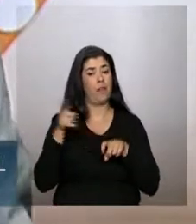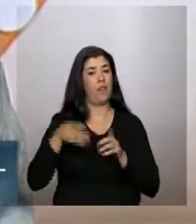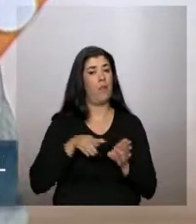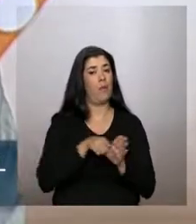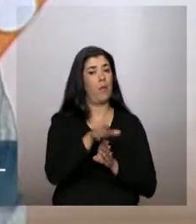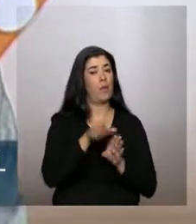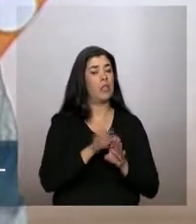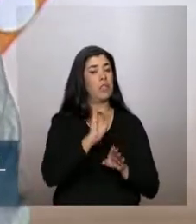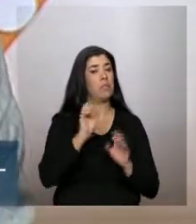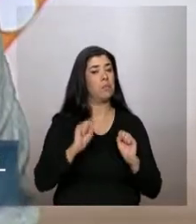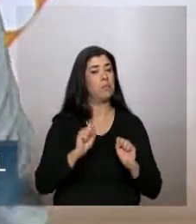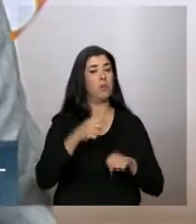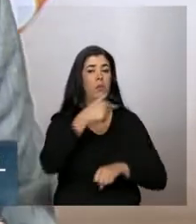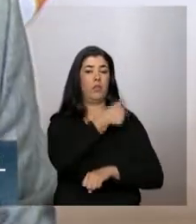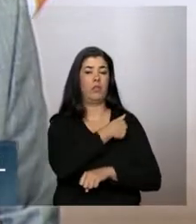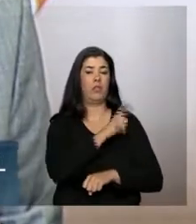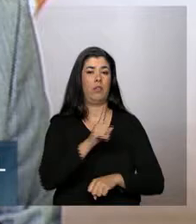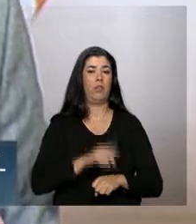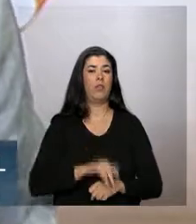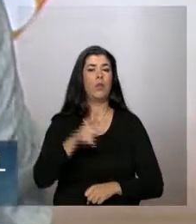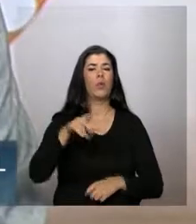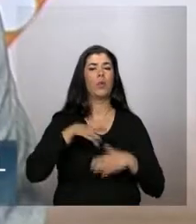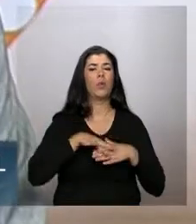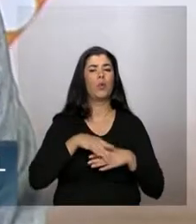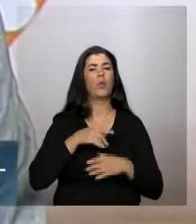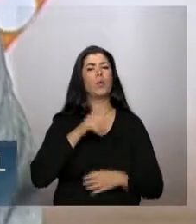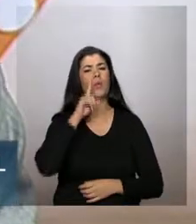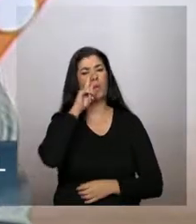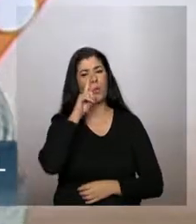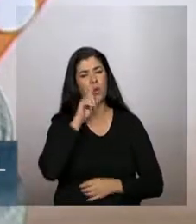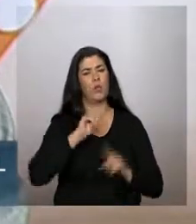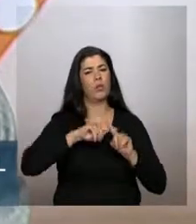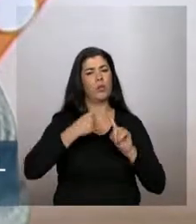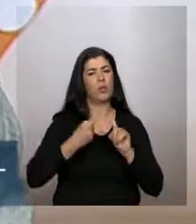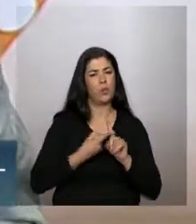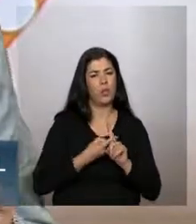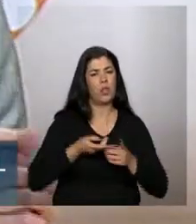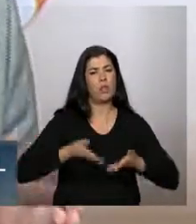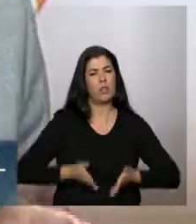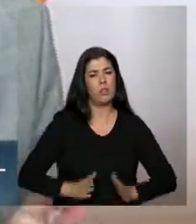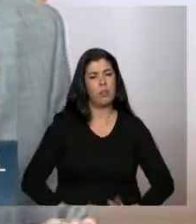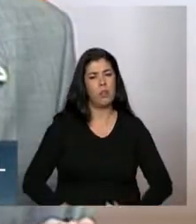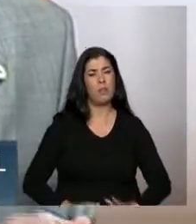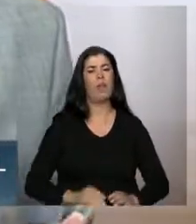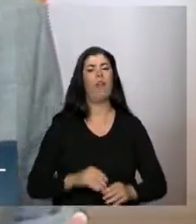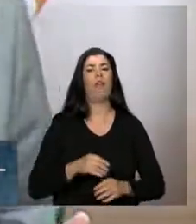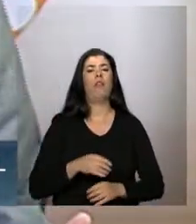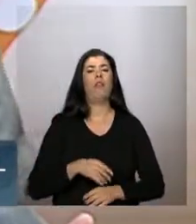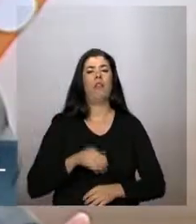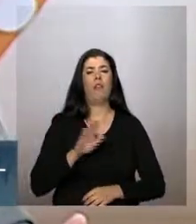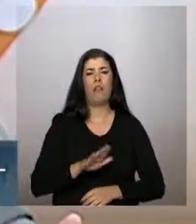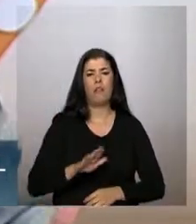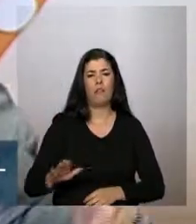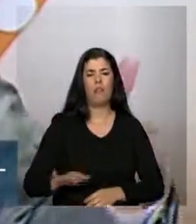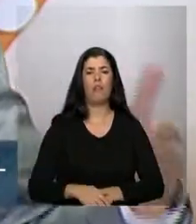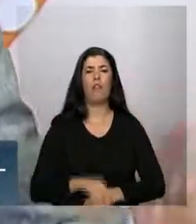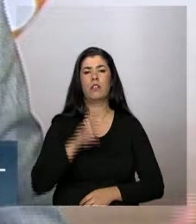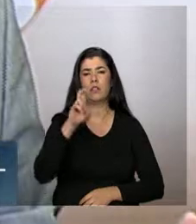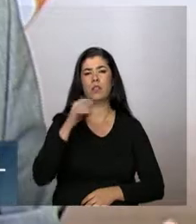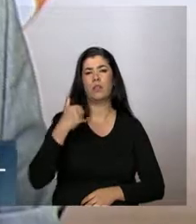adequada. No mais, doentes crônicos, gestantes, puérperas, crianças de